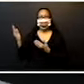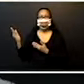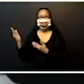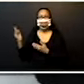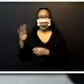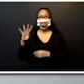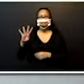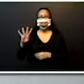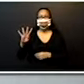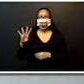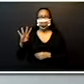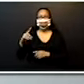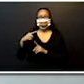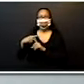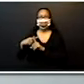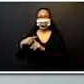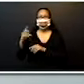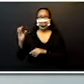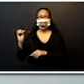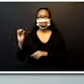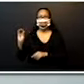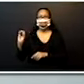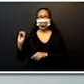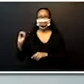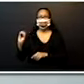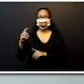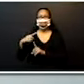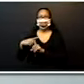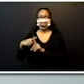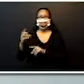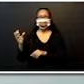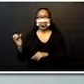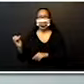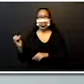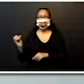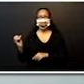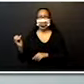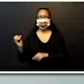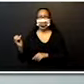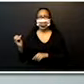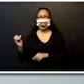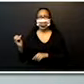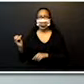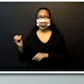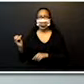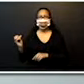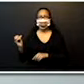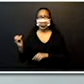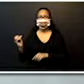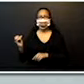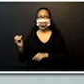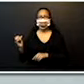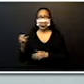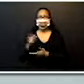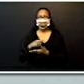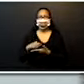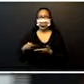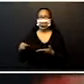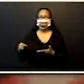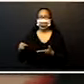400 mais 60 mais 6. É isso que é a escrita aditiva.